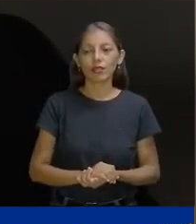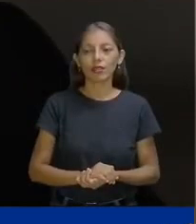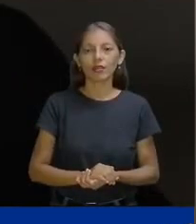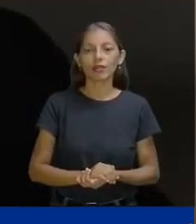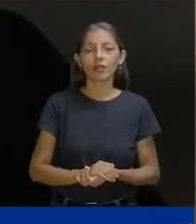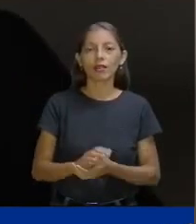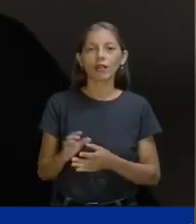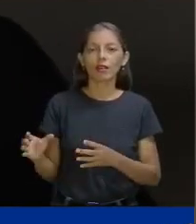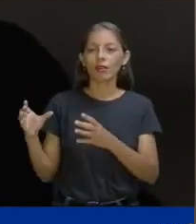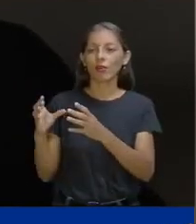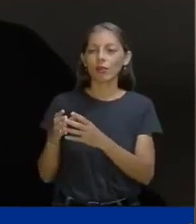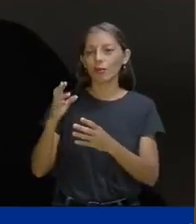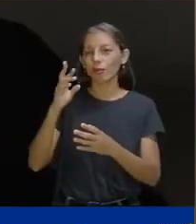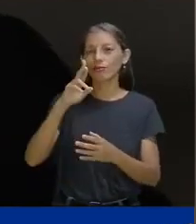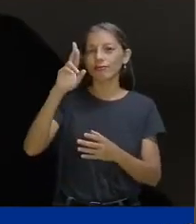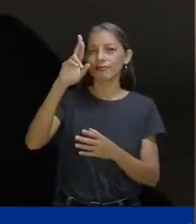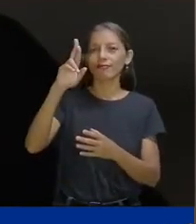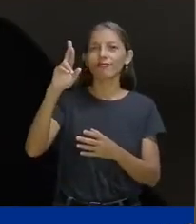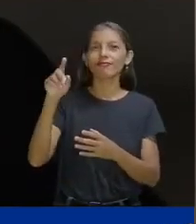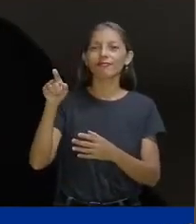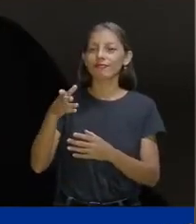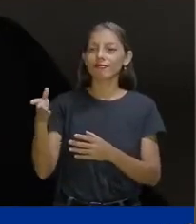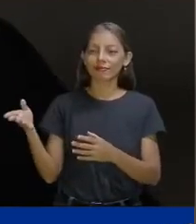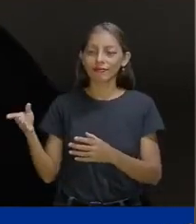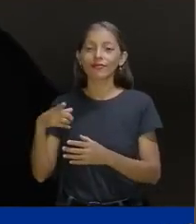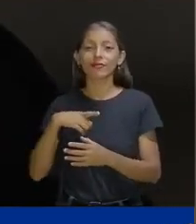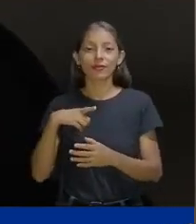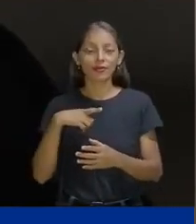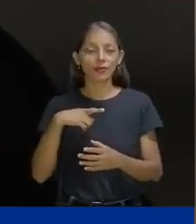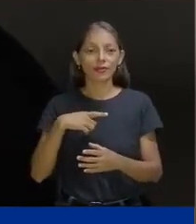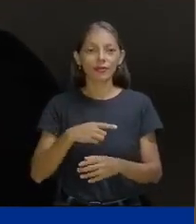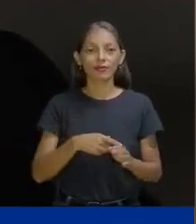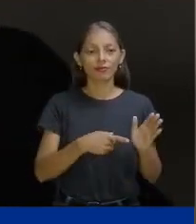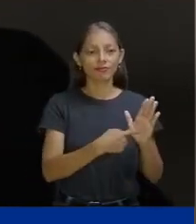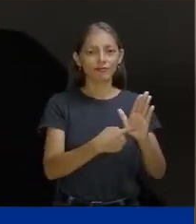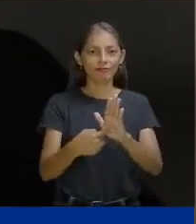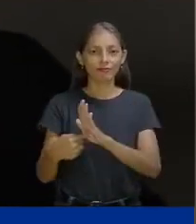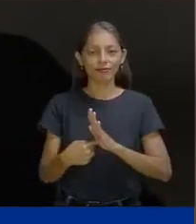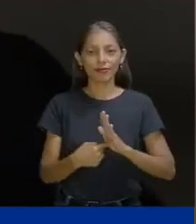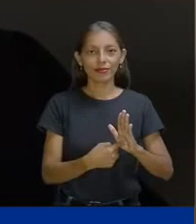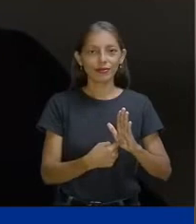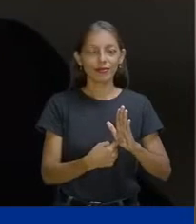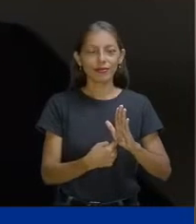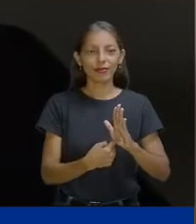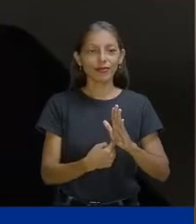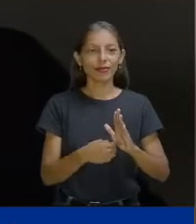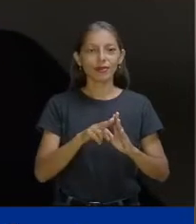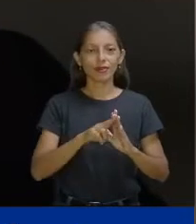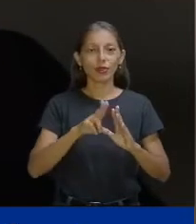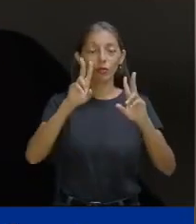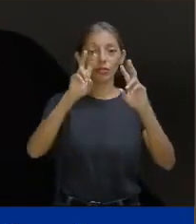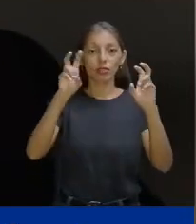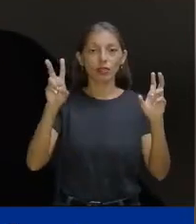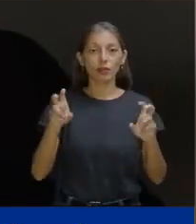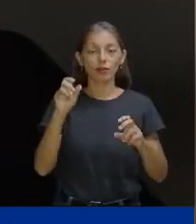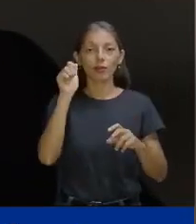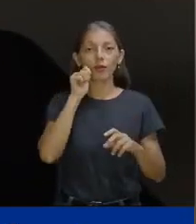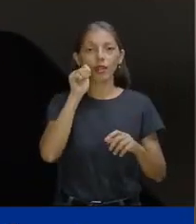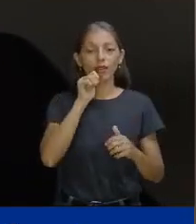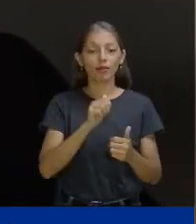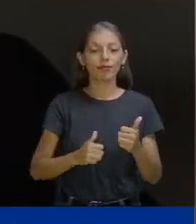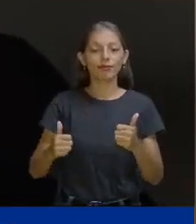Reinaldo, Zelina e toda a nossa EGE. Um projeto, uma exposição chamada Mulheres Protagonistas. E eu quero aqui